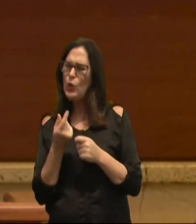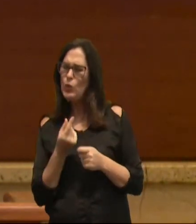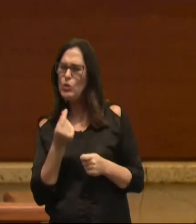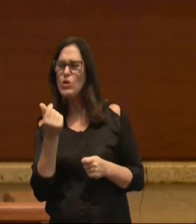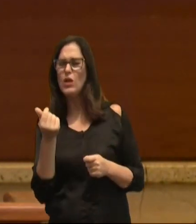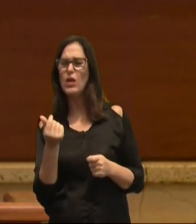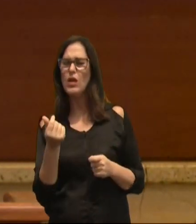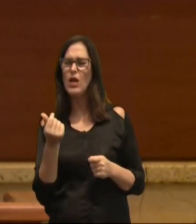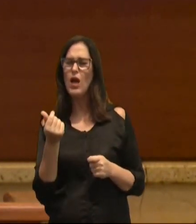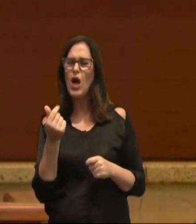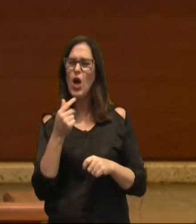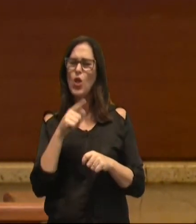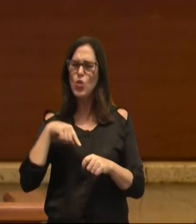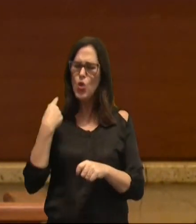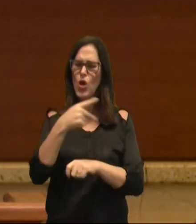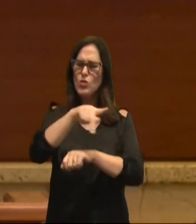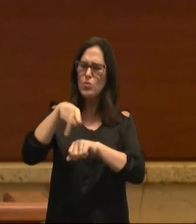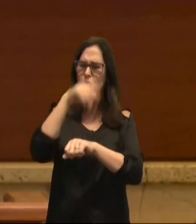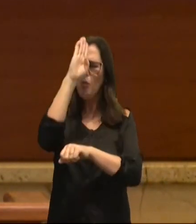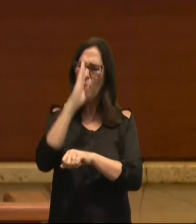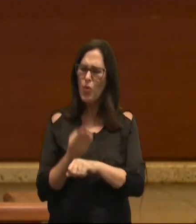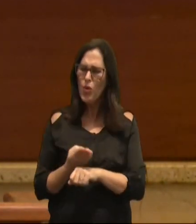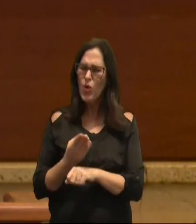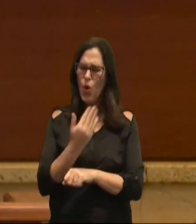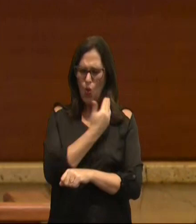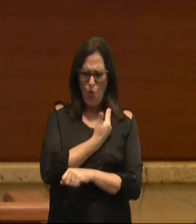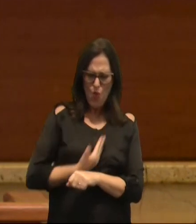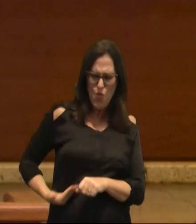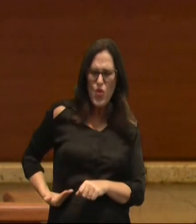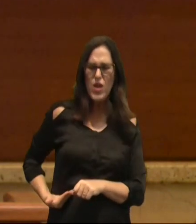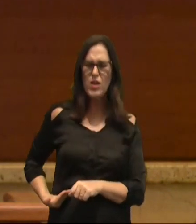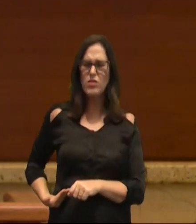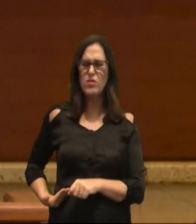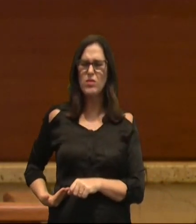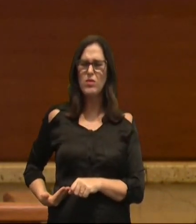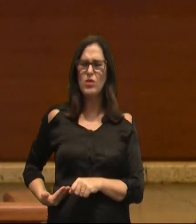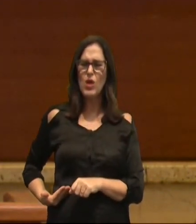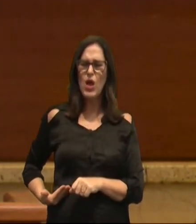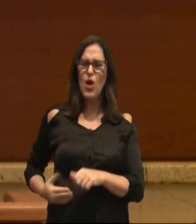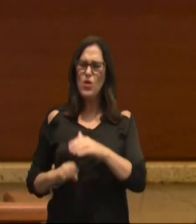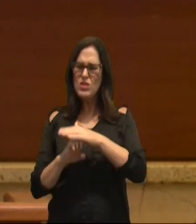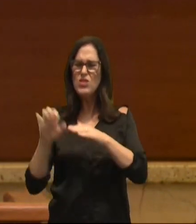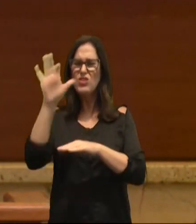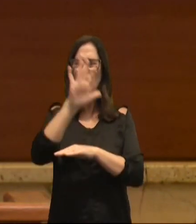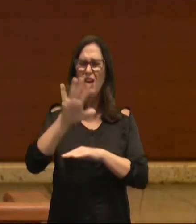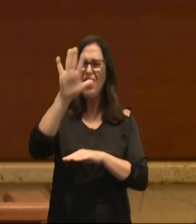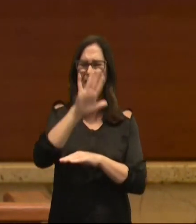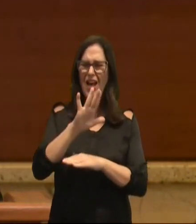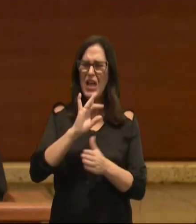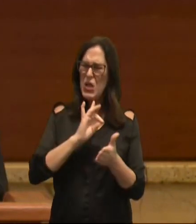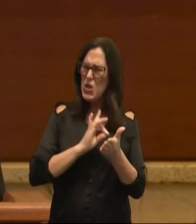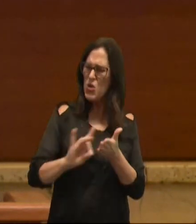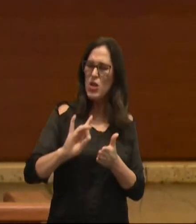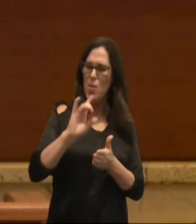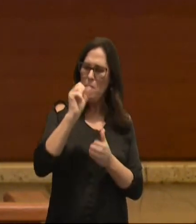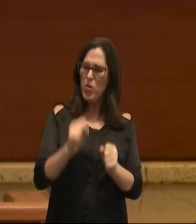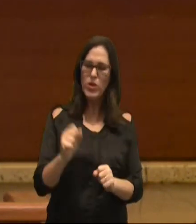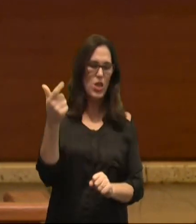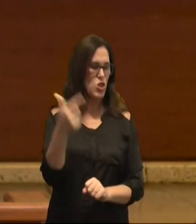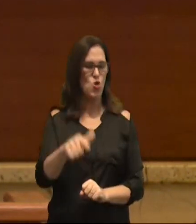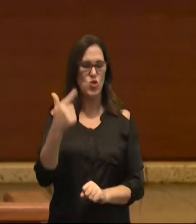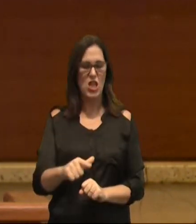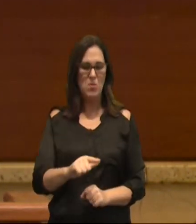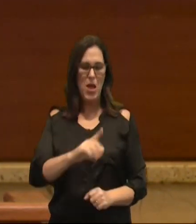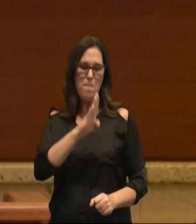a nossa nação, o nosso governo, Senhor, os nossos estados, ó Pai. Que o inimigo não tenha poder, mas que ele